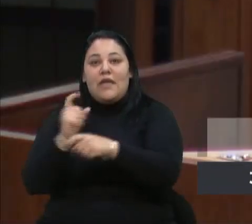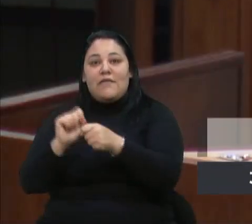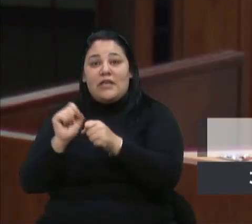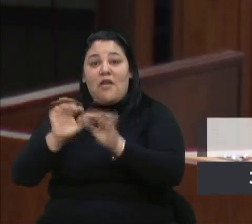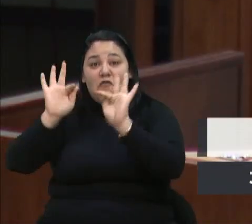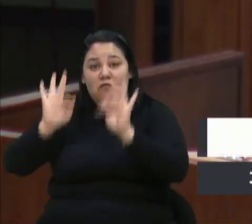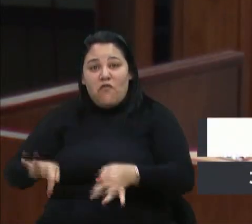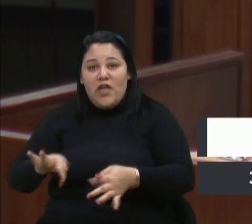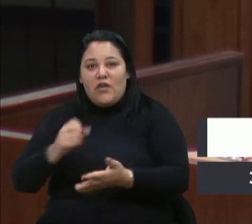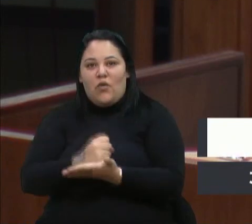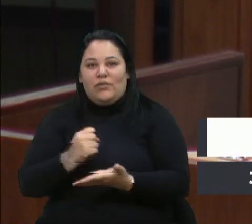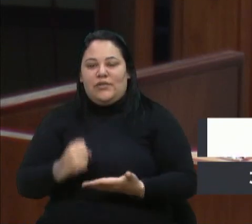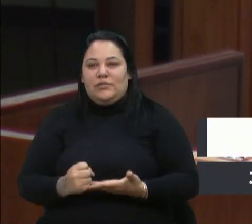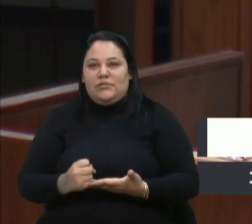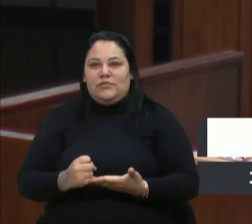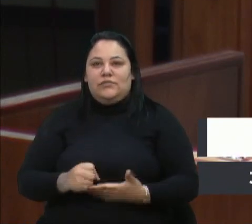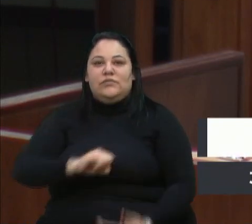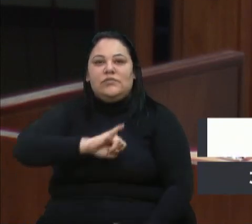deste ano,